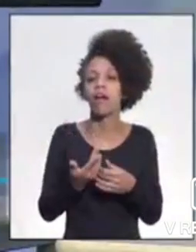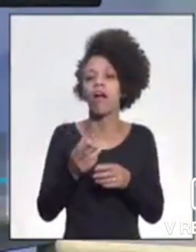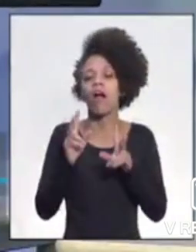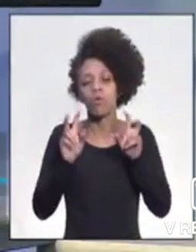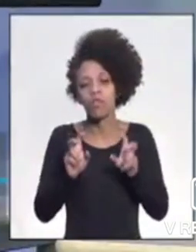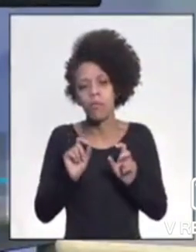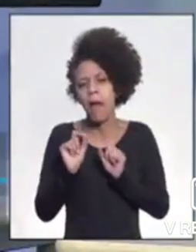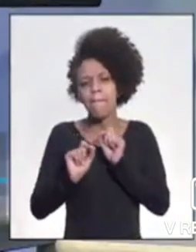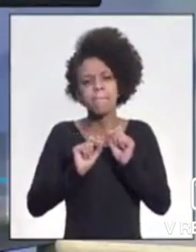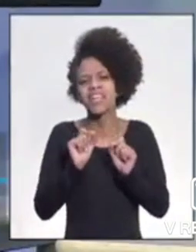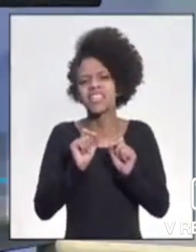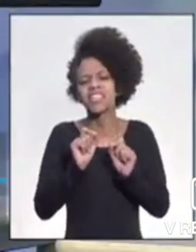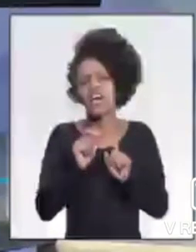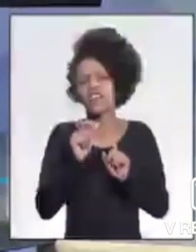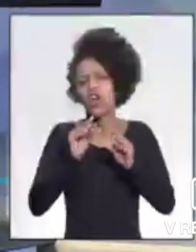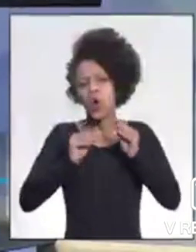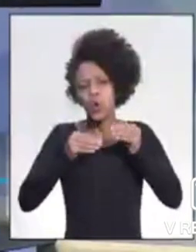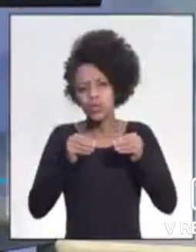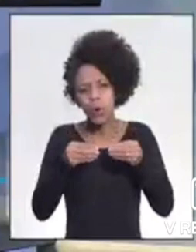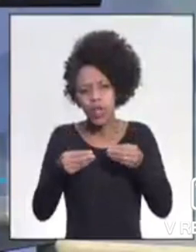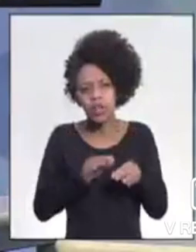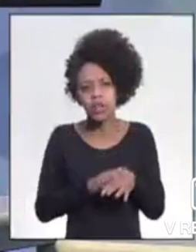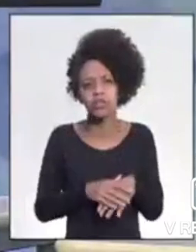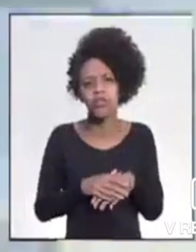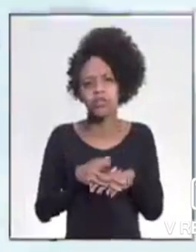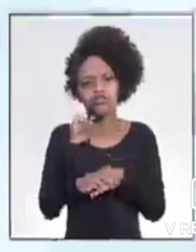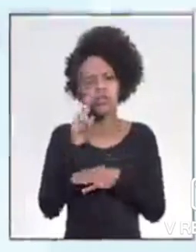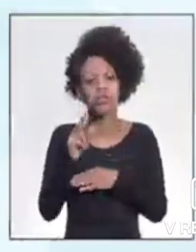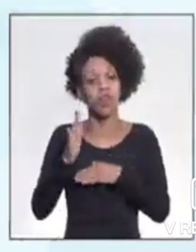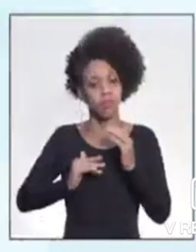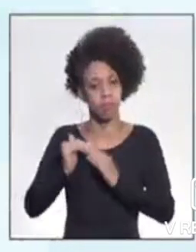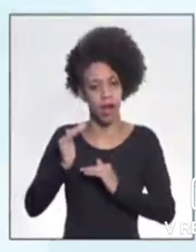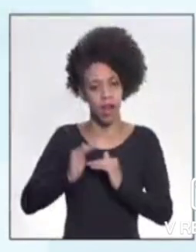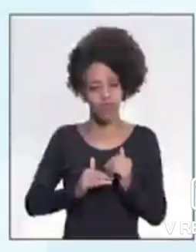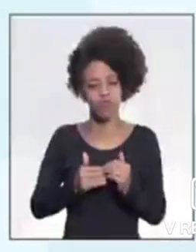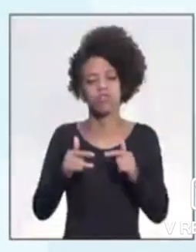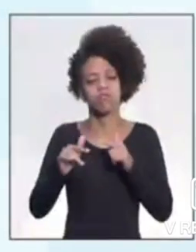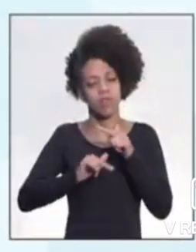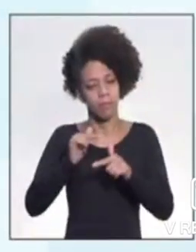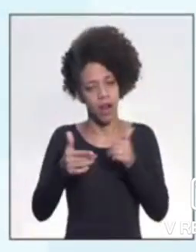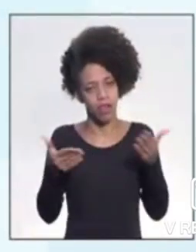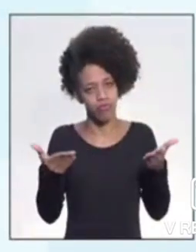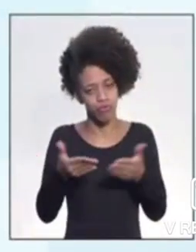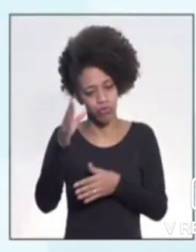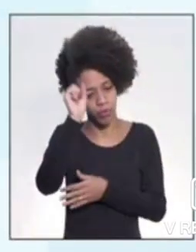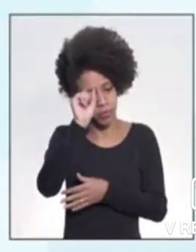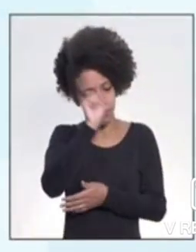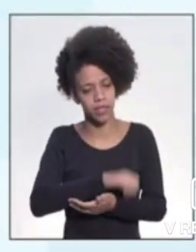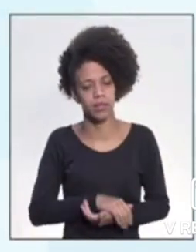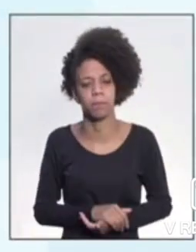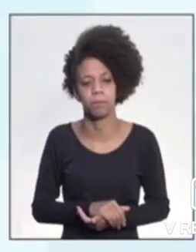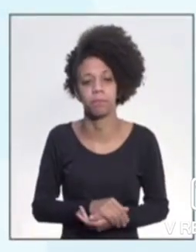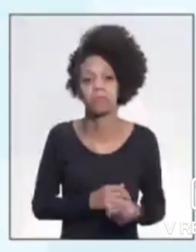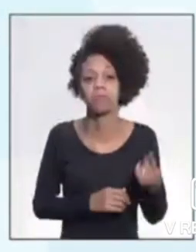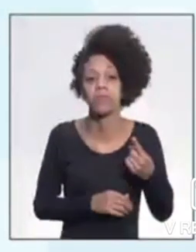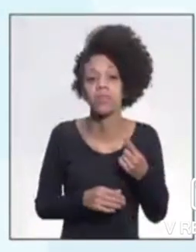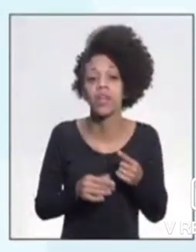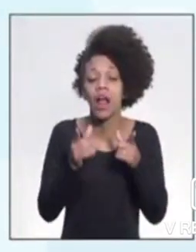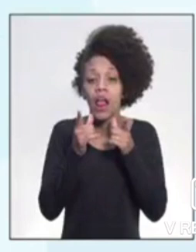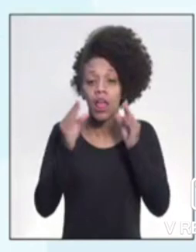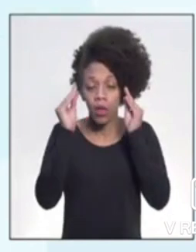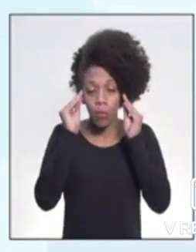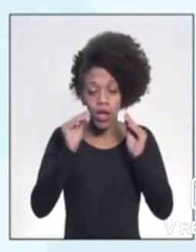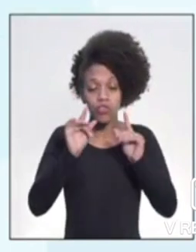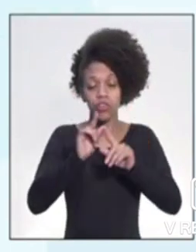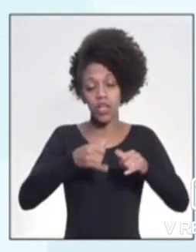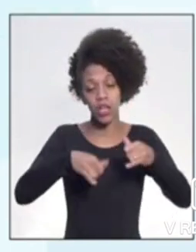os modelos, vamos ver qual a habilidade que nós vamos trabalhar na aula de hoje, né? A primeira habilidade é utilizar a linguagem química